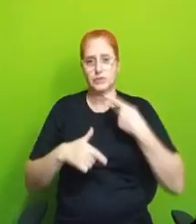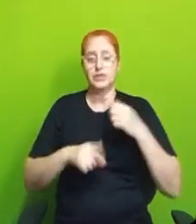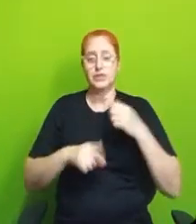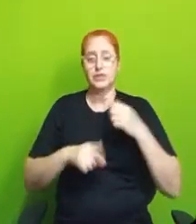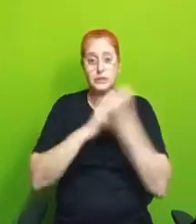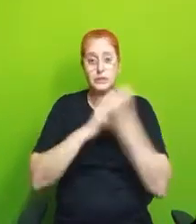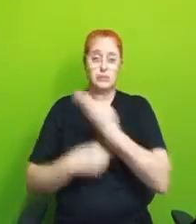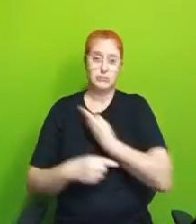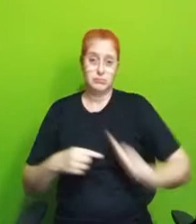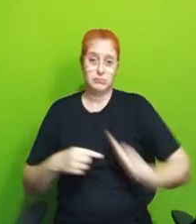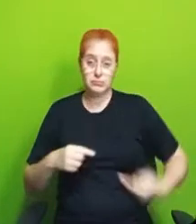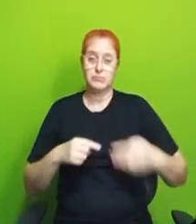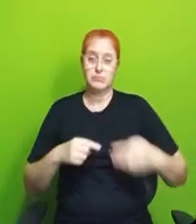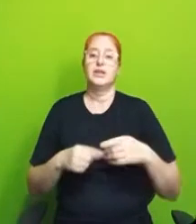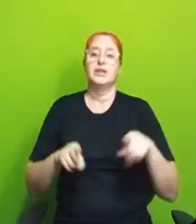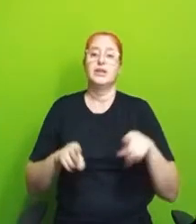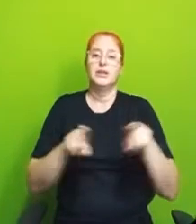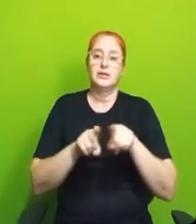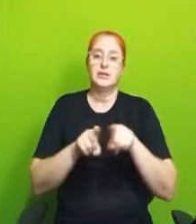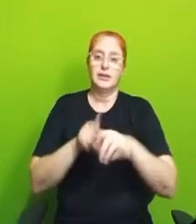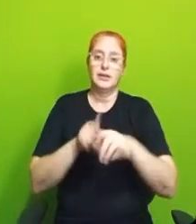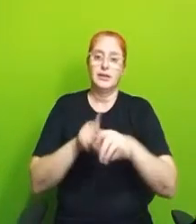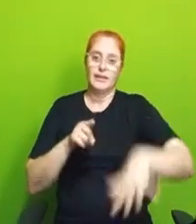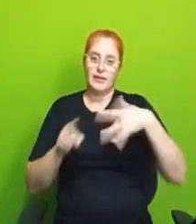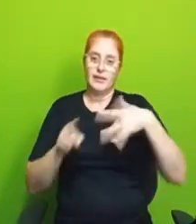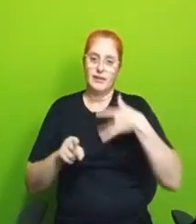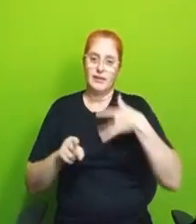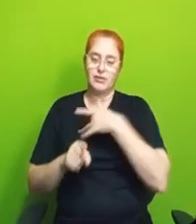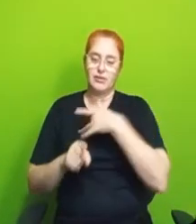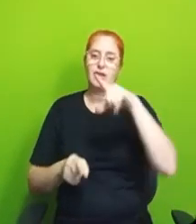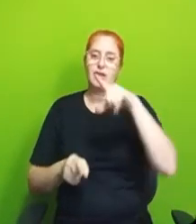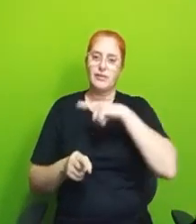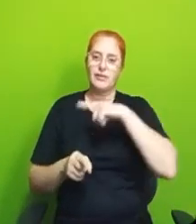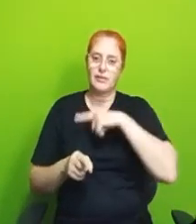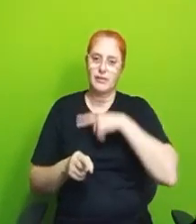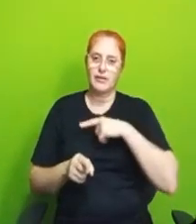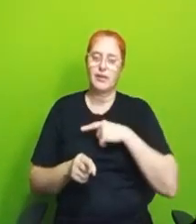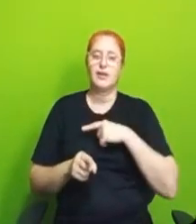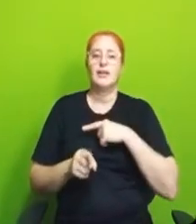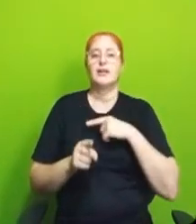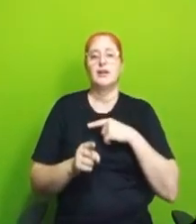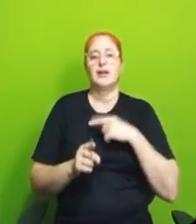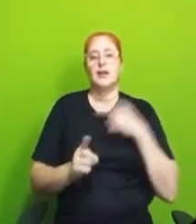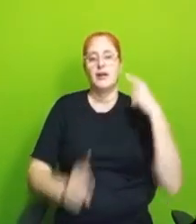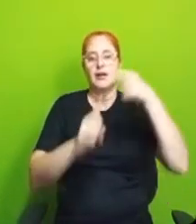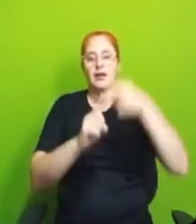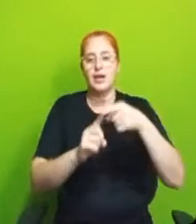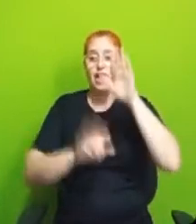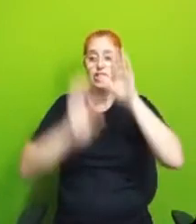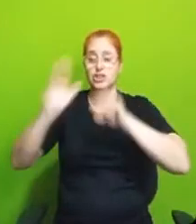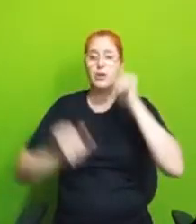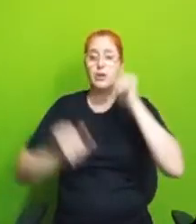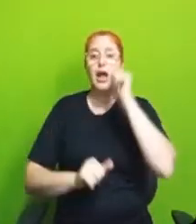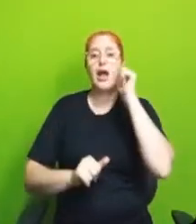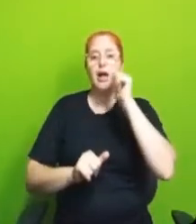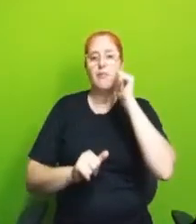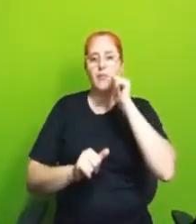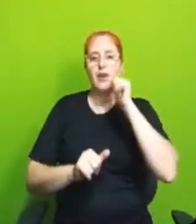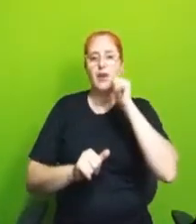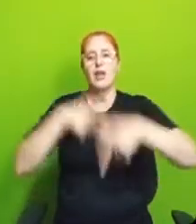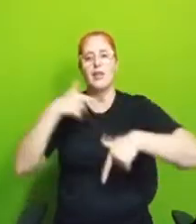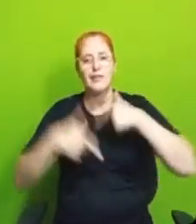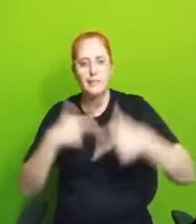mas não só, todos os níveis, ela se constitui convocando as mulheres para se fazerem presentes. A política